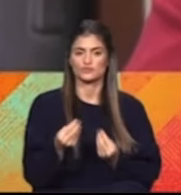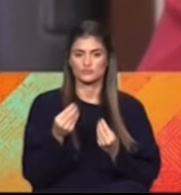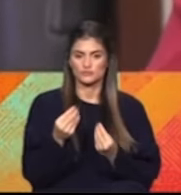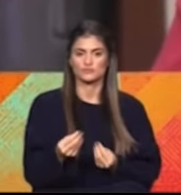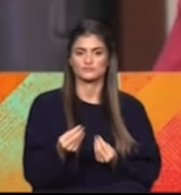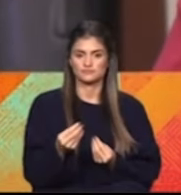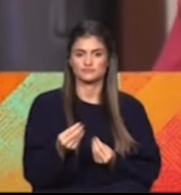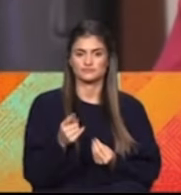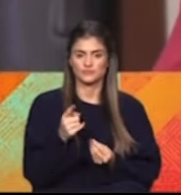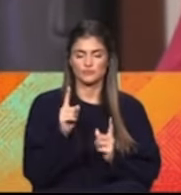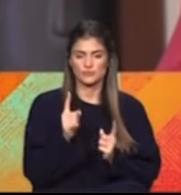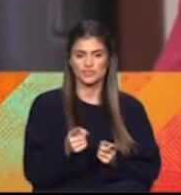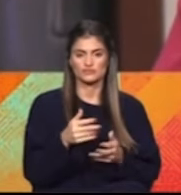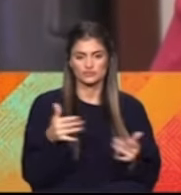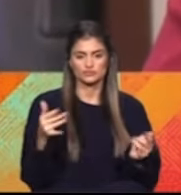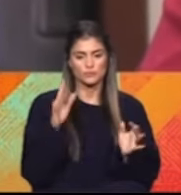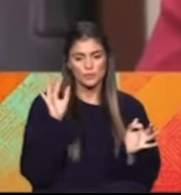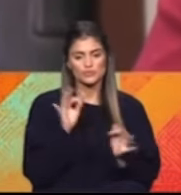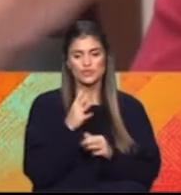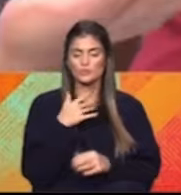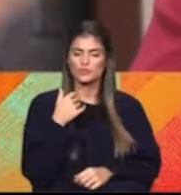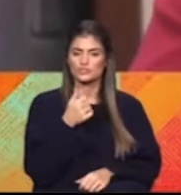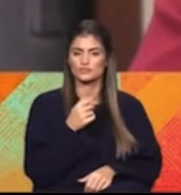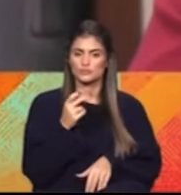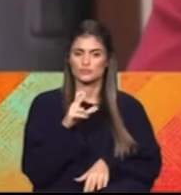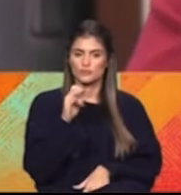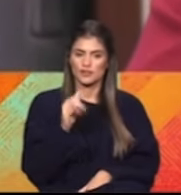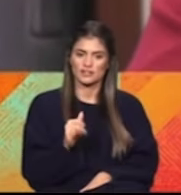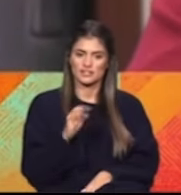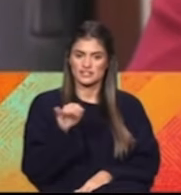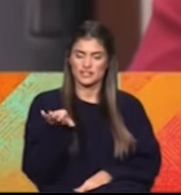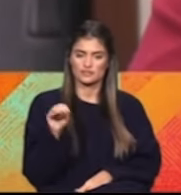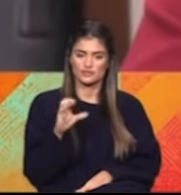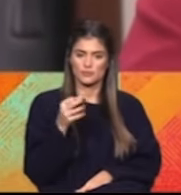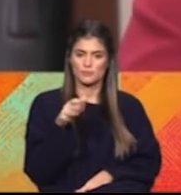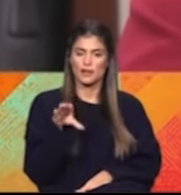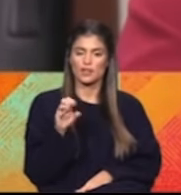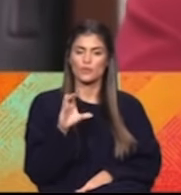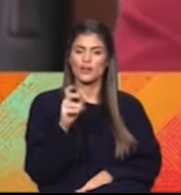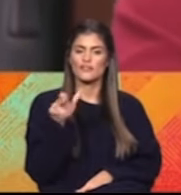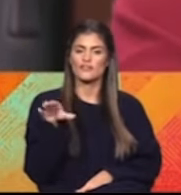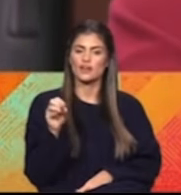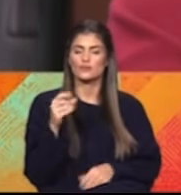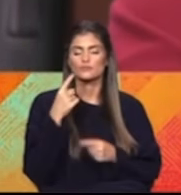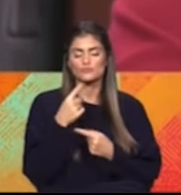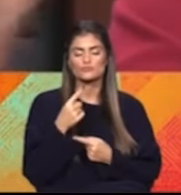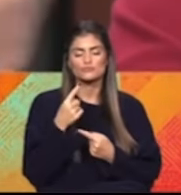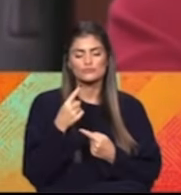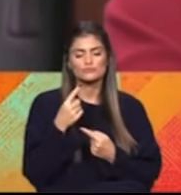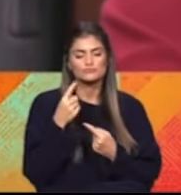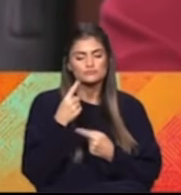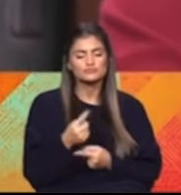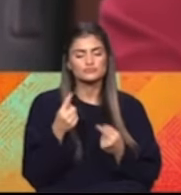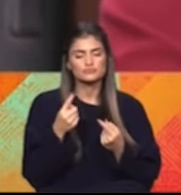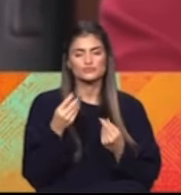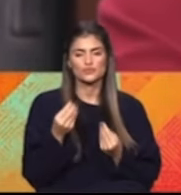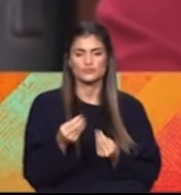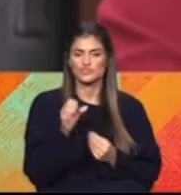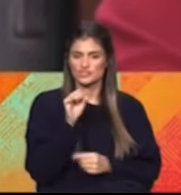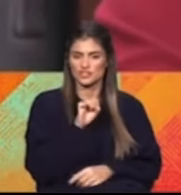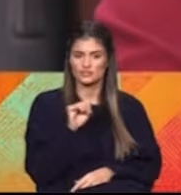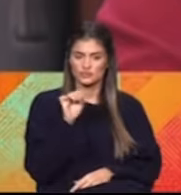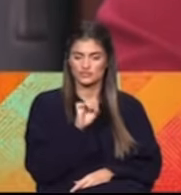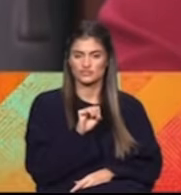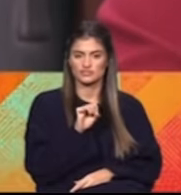Ele começar a tocar uma música linda do Hário de Santos e Paulo de Carvalho, que foi tão bem divulgada e cantada por tantos cantores, mas que